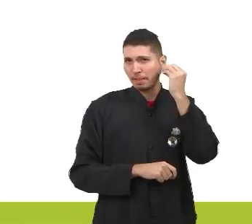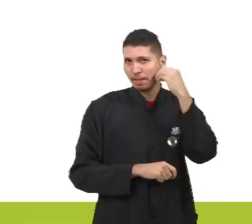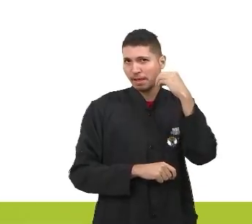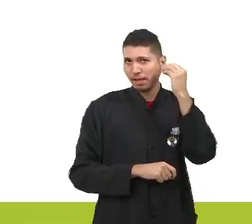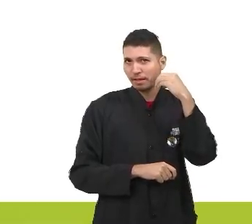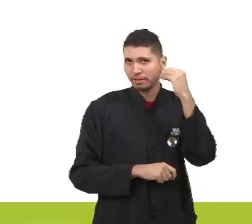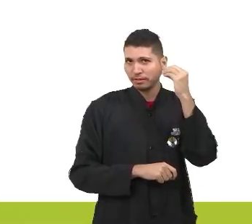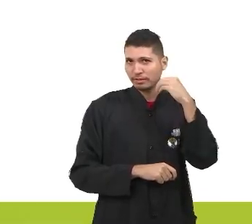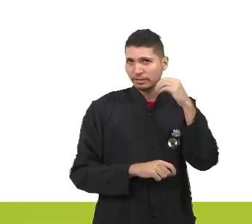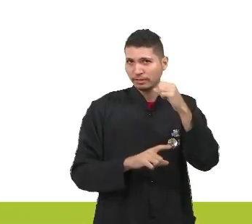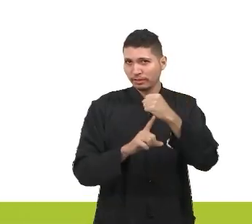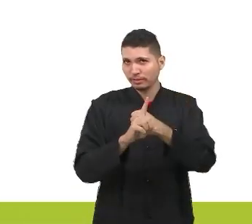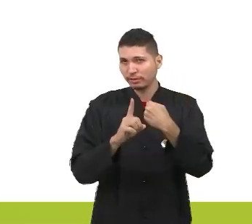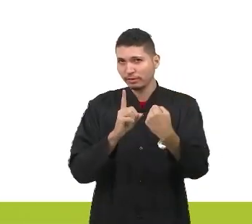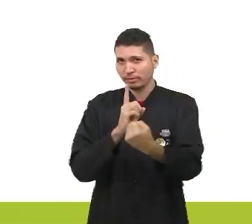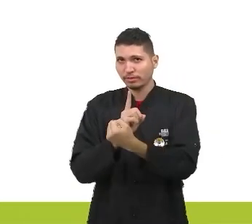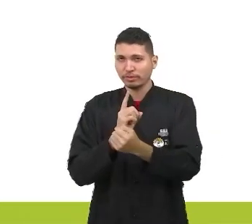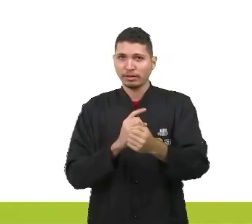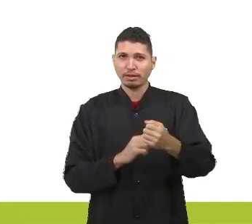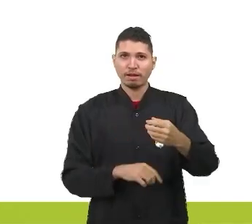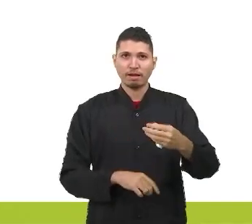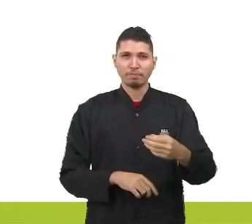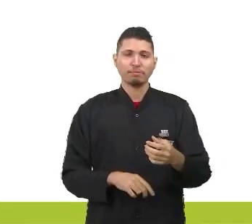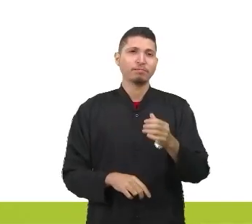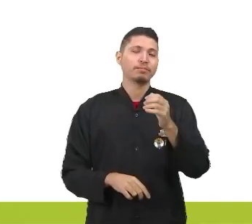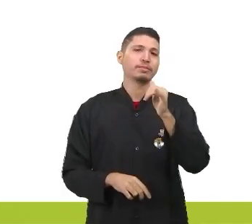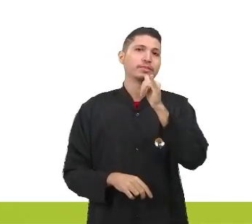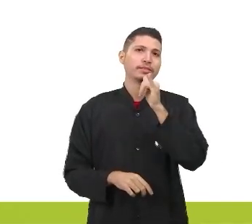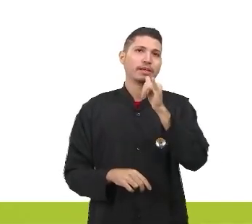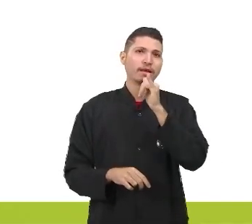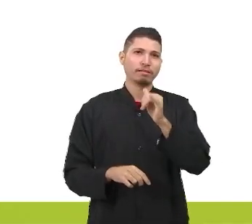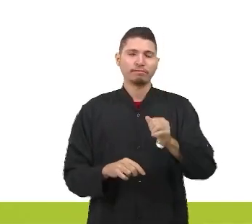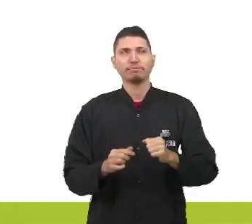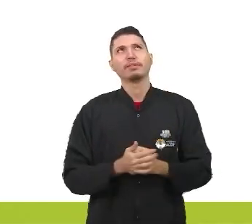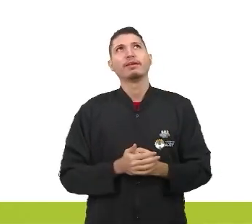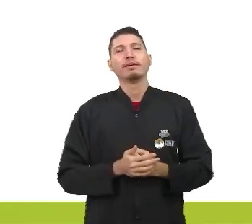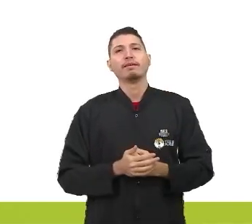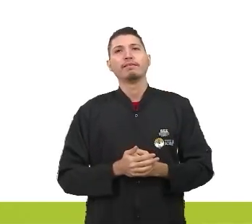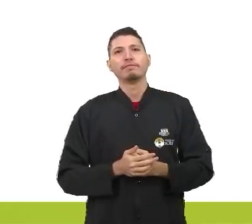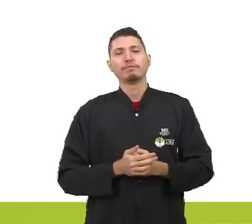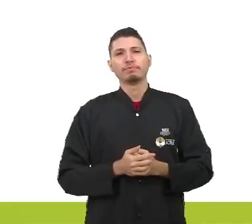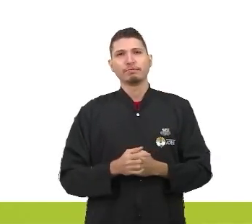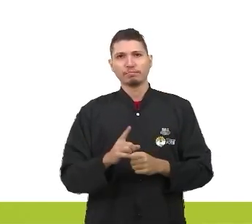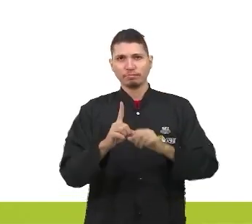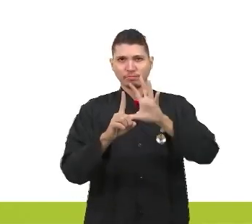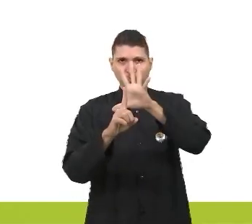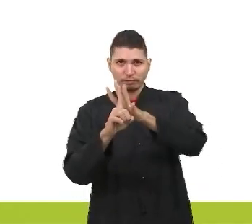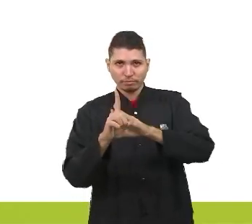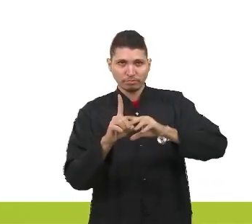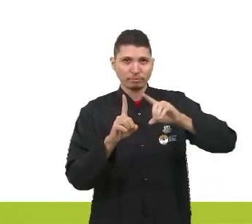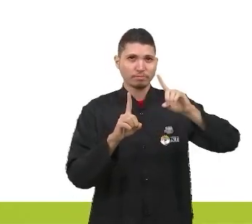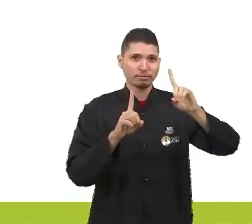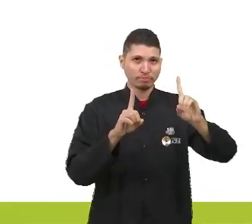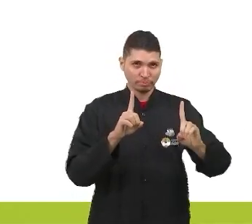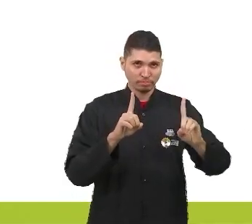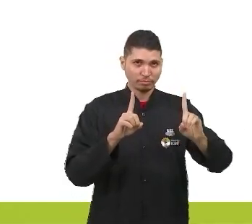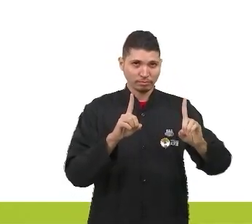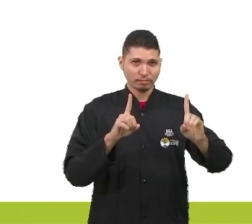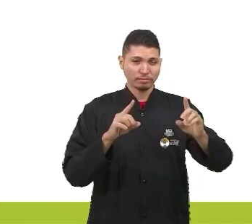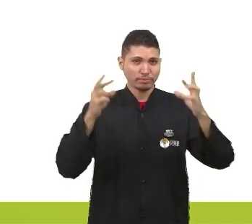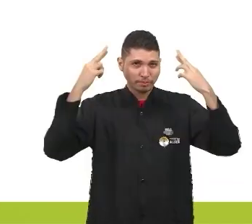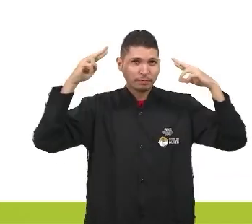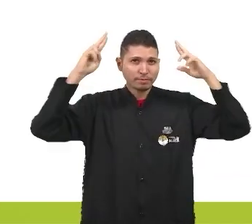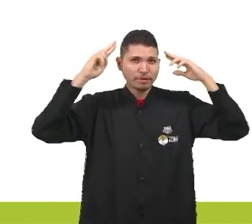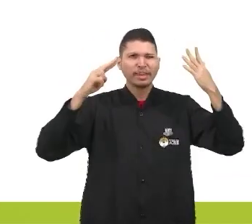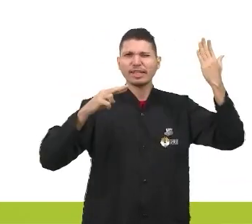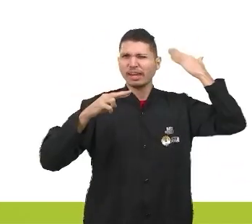exemplo, biotecnologia, a clonagem. A clonagem da ovelha Dolly, que vocês já escutaram falar. O transgênico,